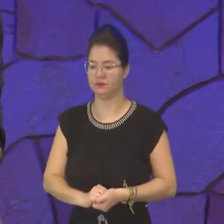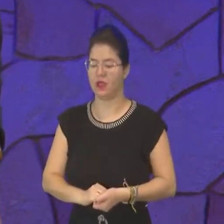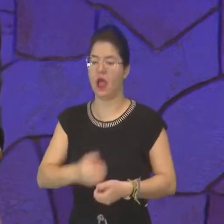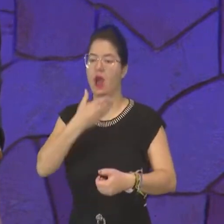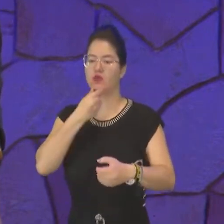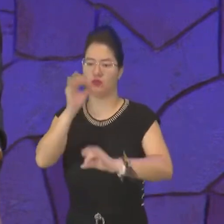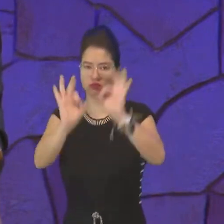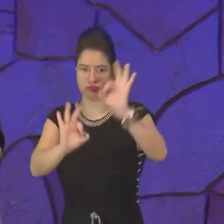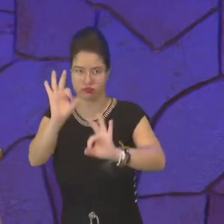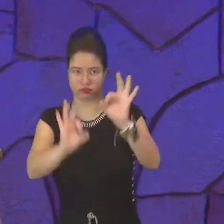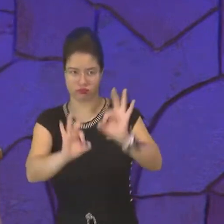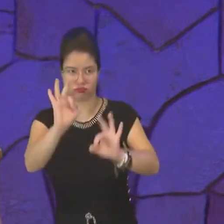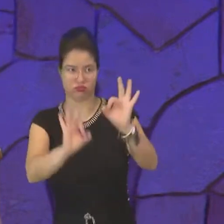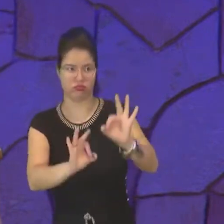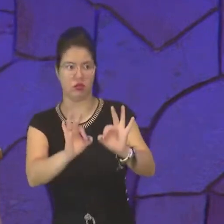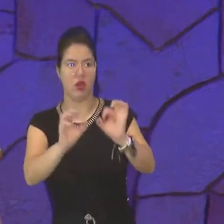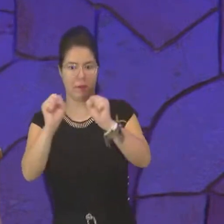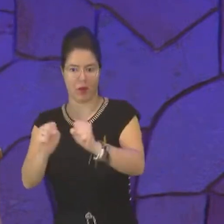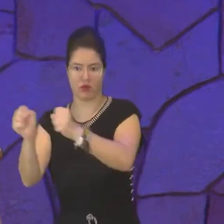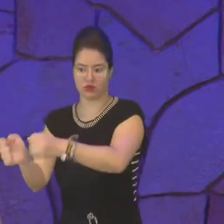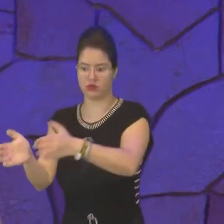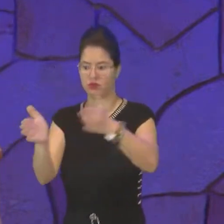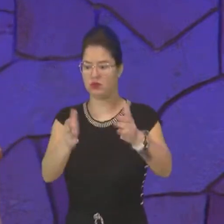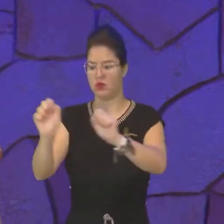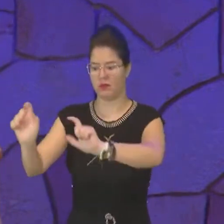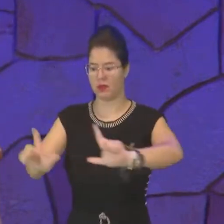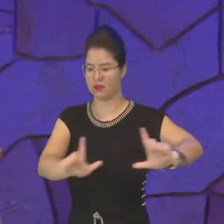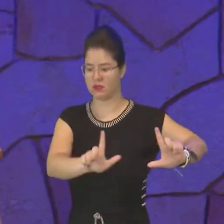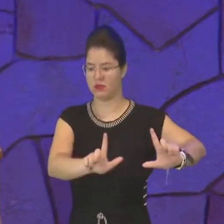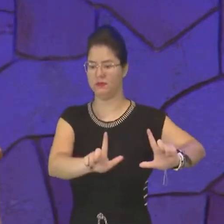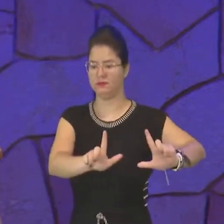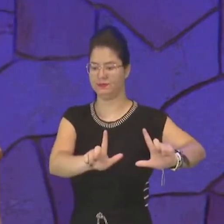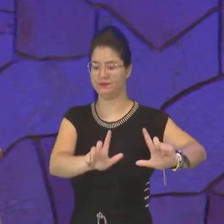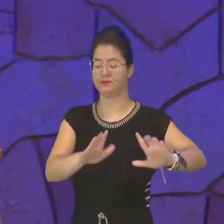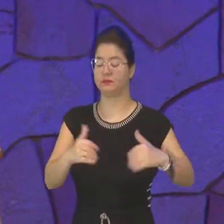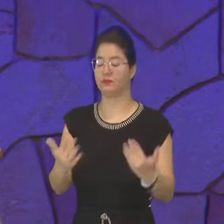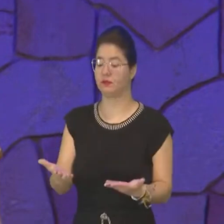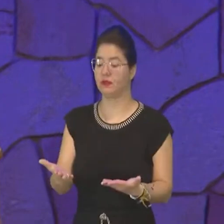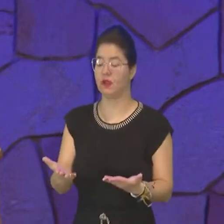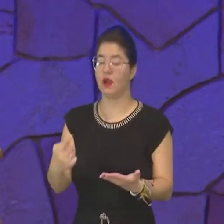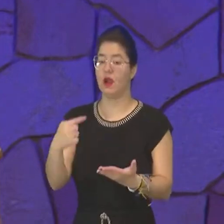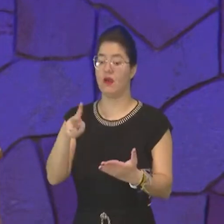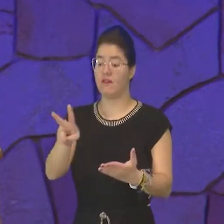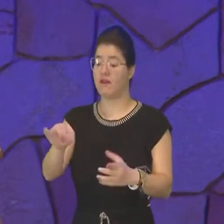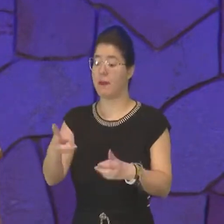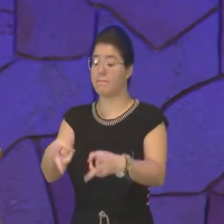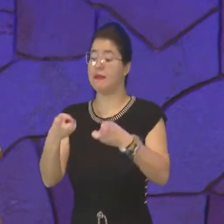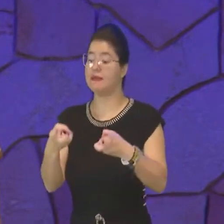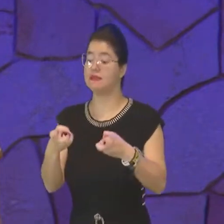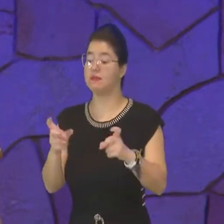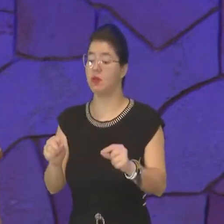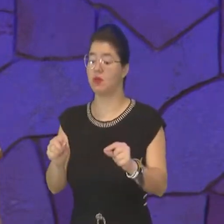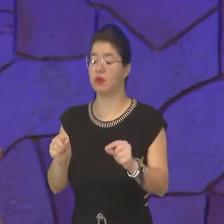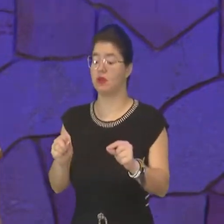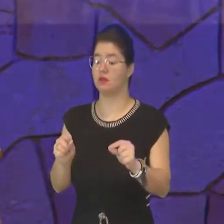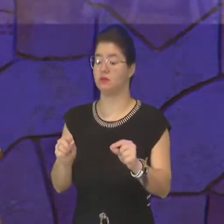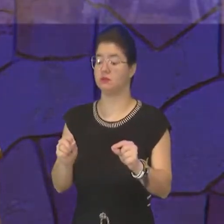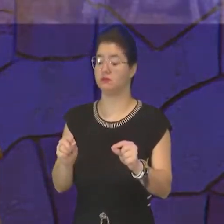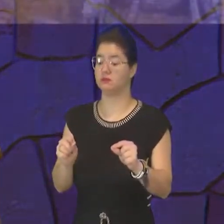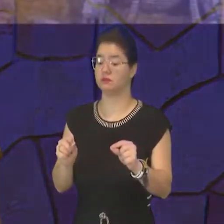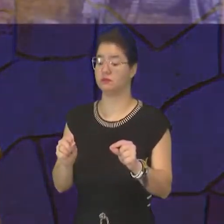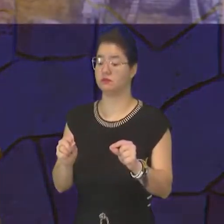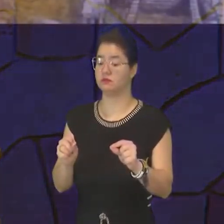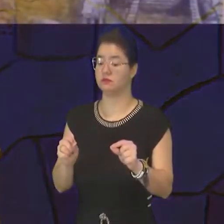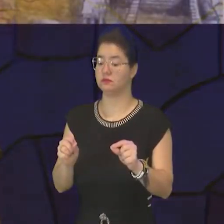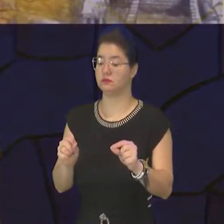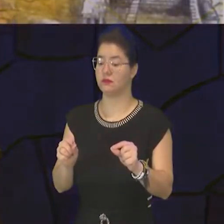estão. Pode passar esta outra imagem. E aí nós vamos perceber nesta outra imagem algo que não